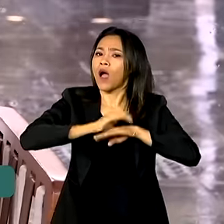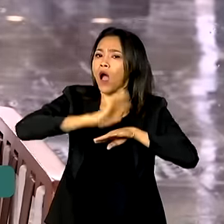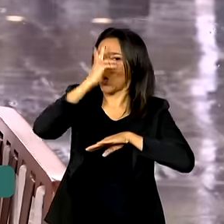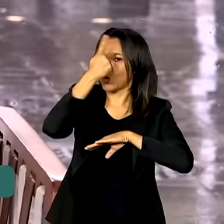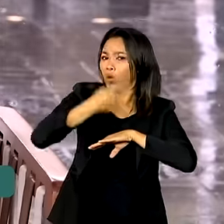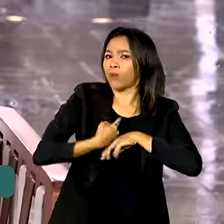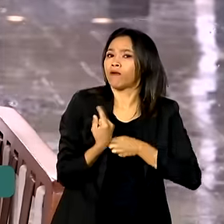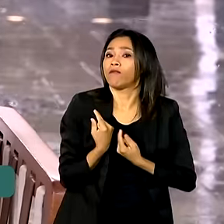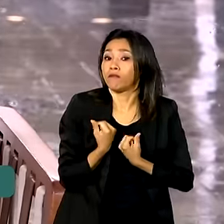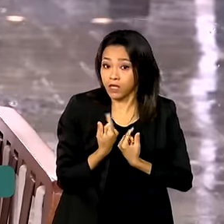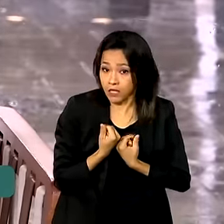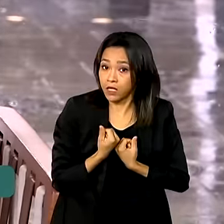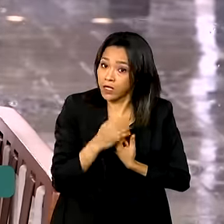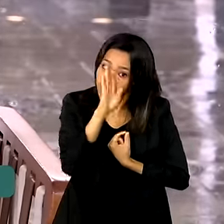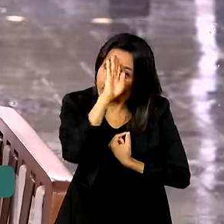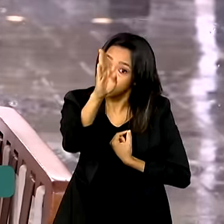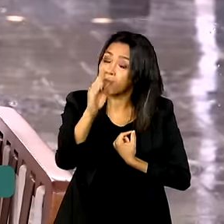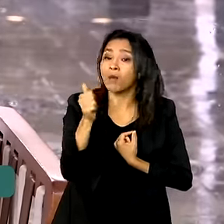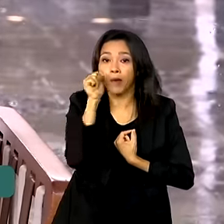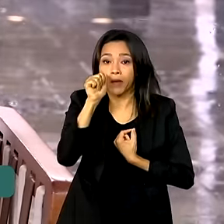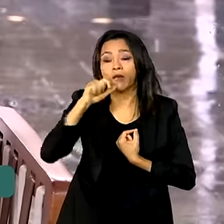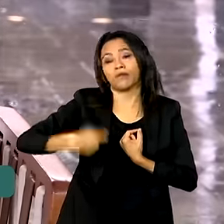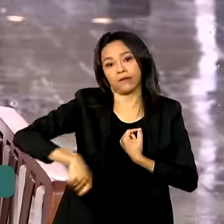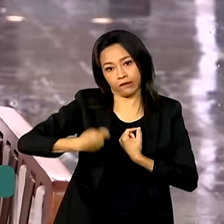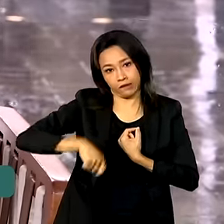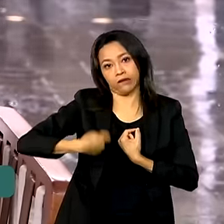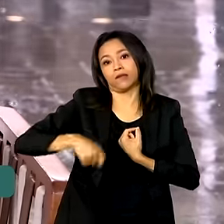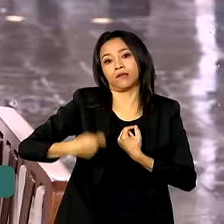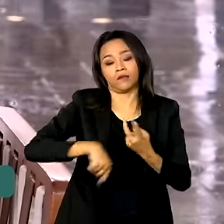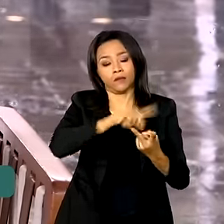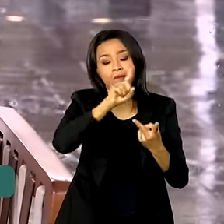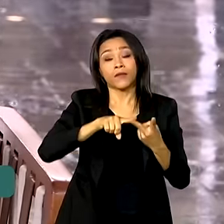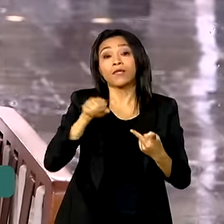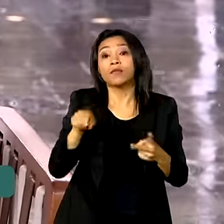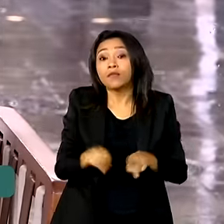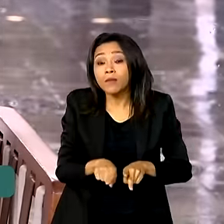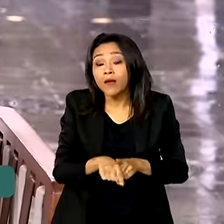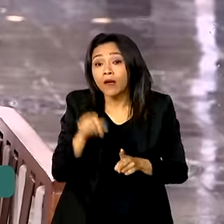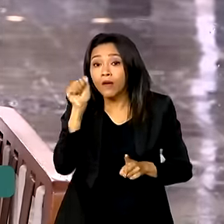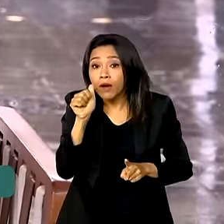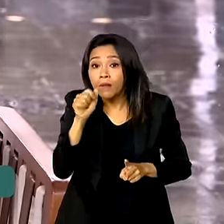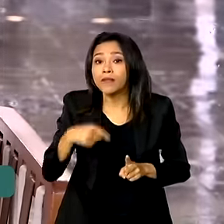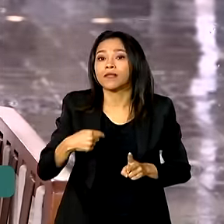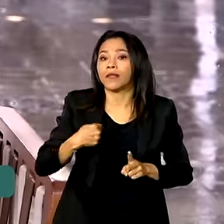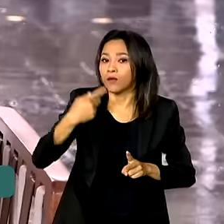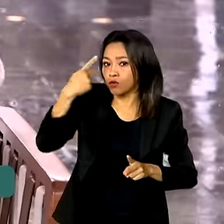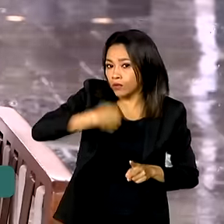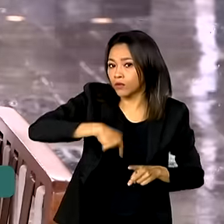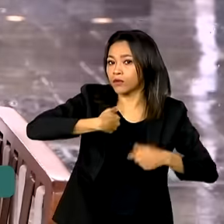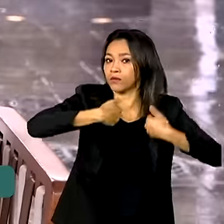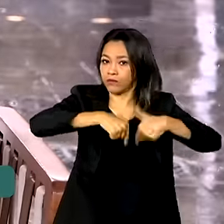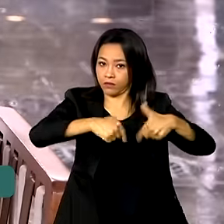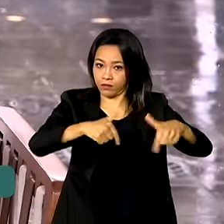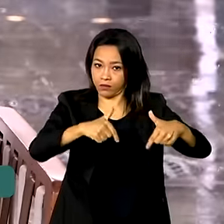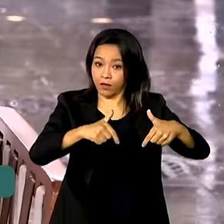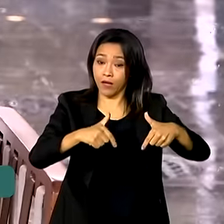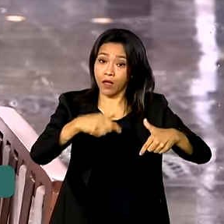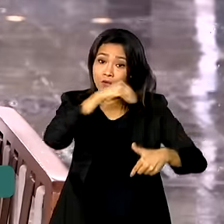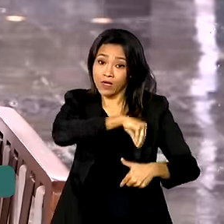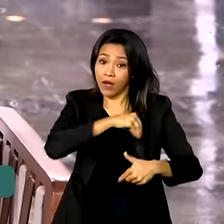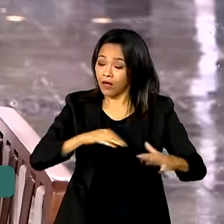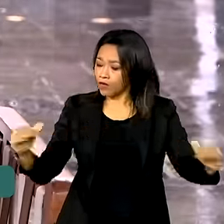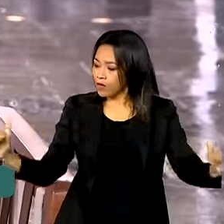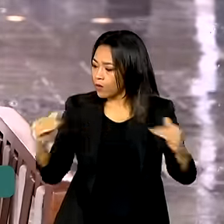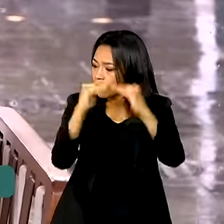uma das prioridades, né? E tratando dentro da perspectiva de que ela tenha que ter o trabalho, que o salário